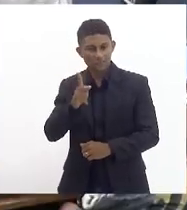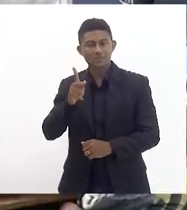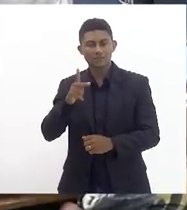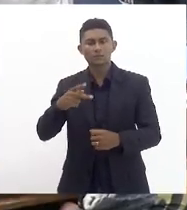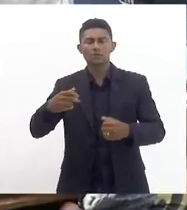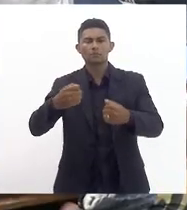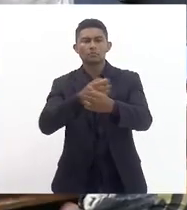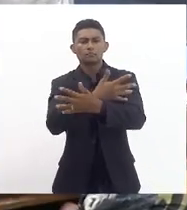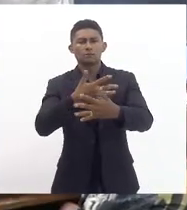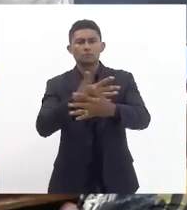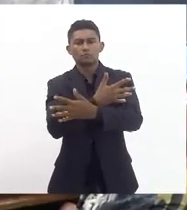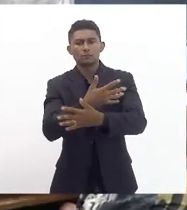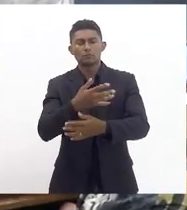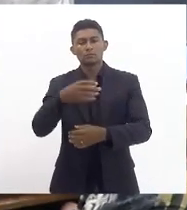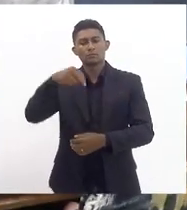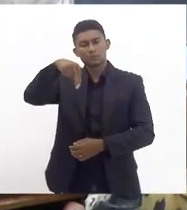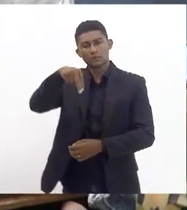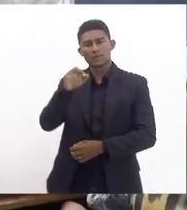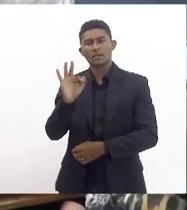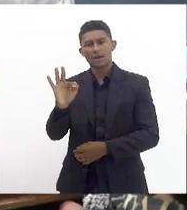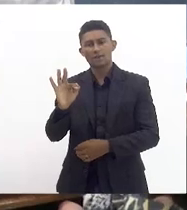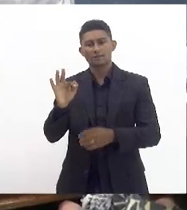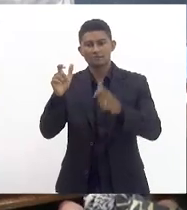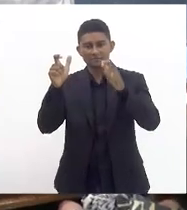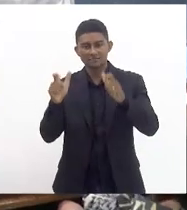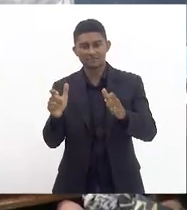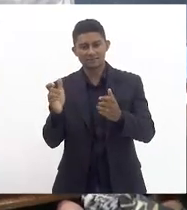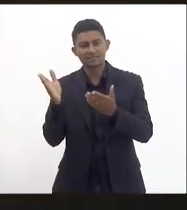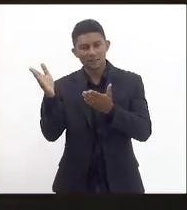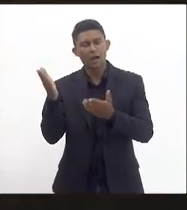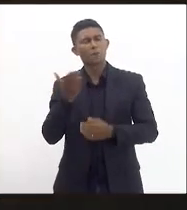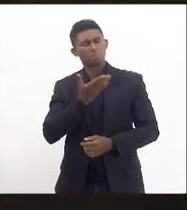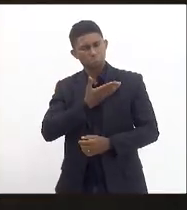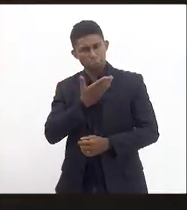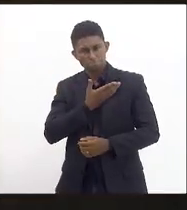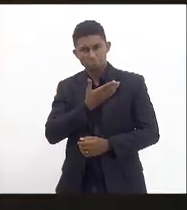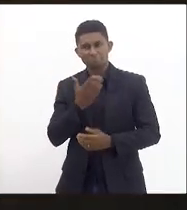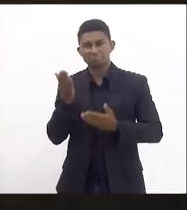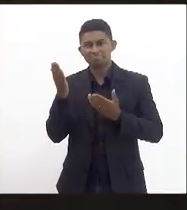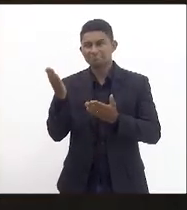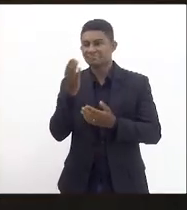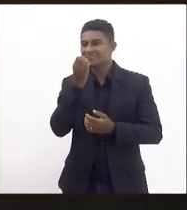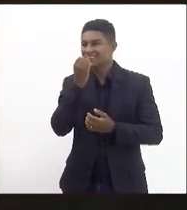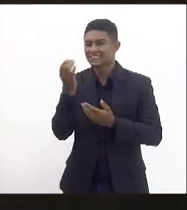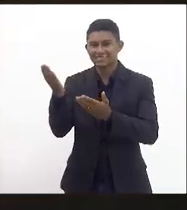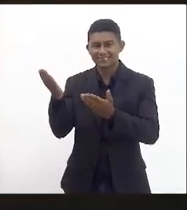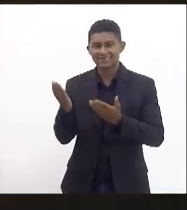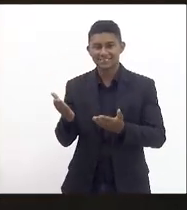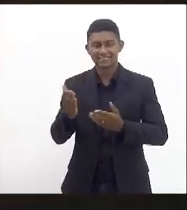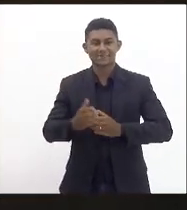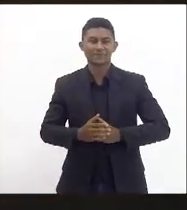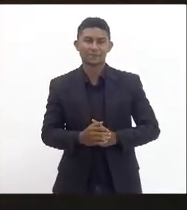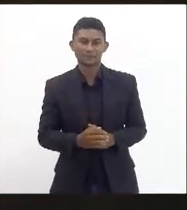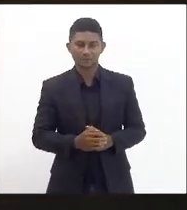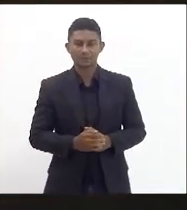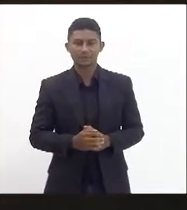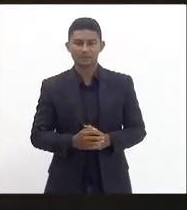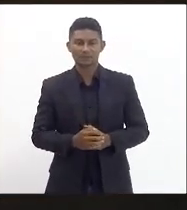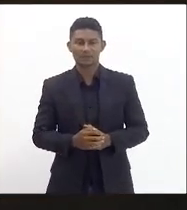de Nova Friburgo. Companheira nossa combativa. Seja bem-vinda.